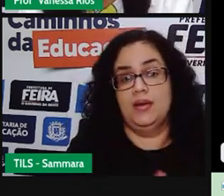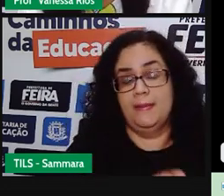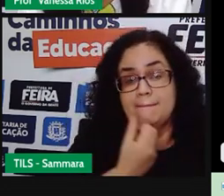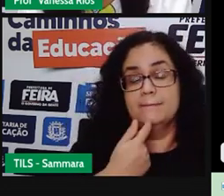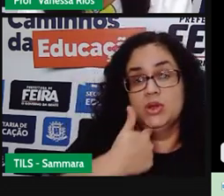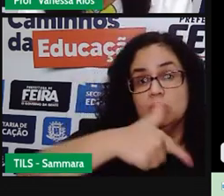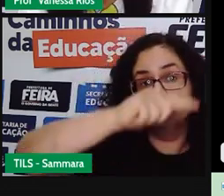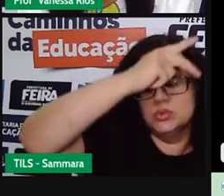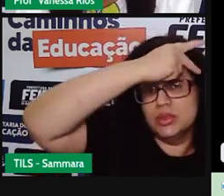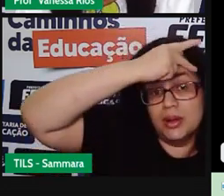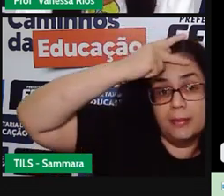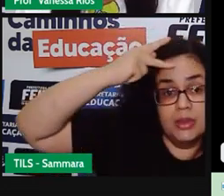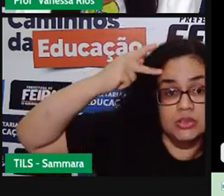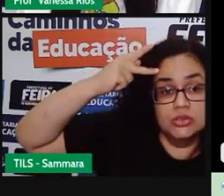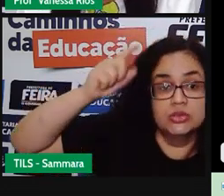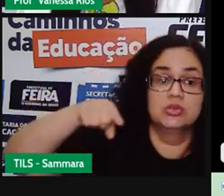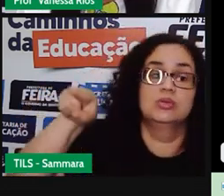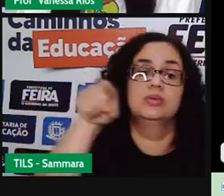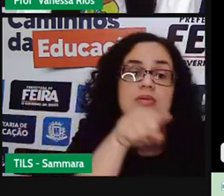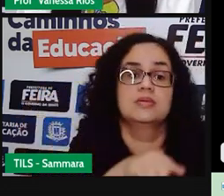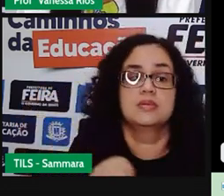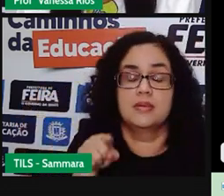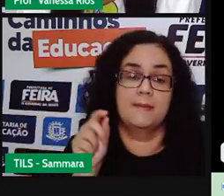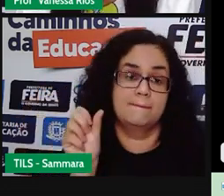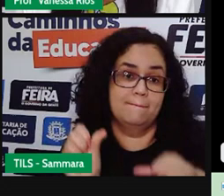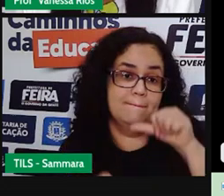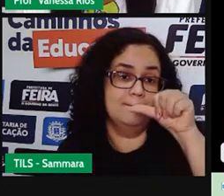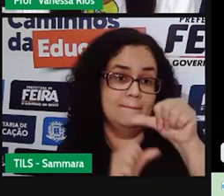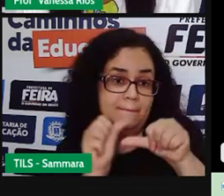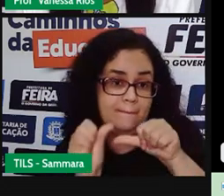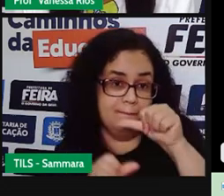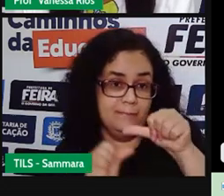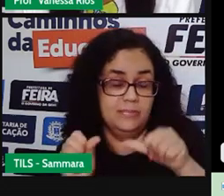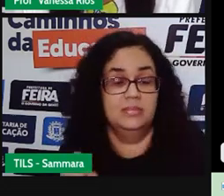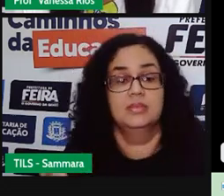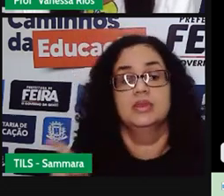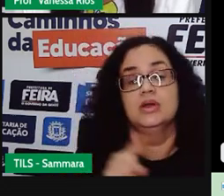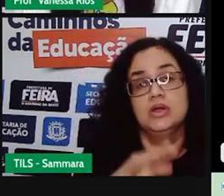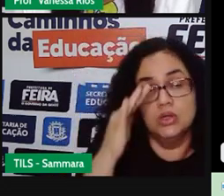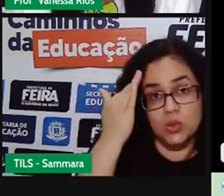compreende, como você entende aquilo que foi escrito. Vamos ver outro exemplo?